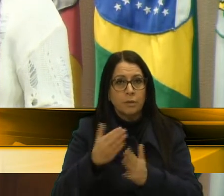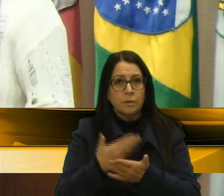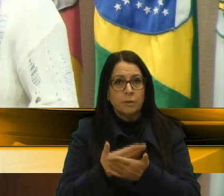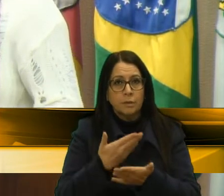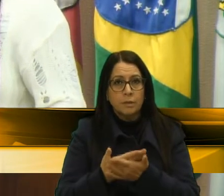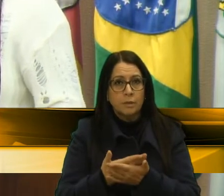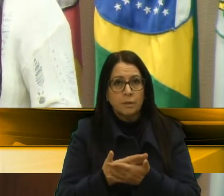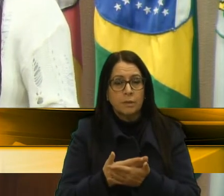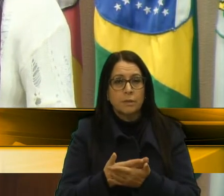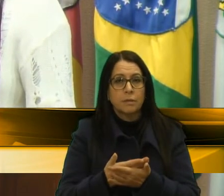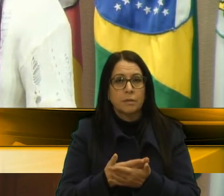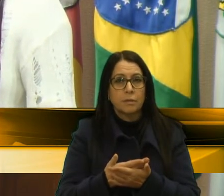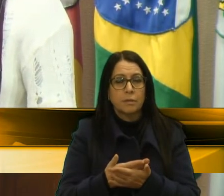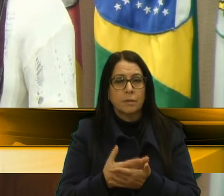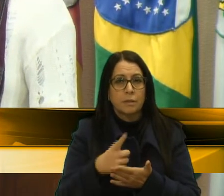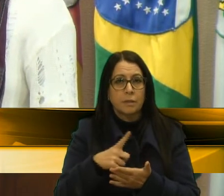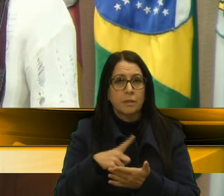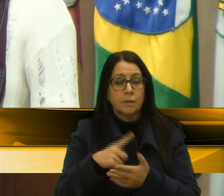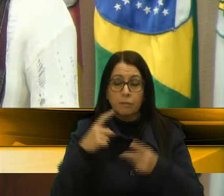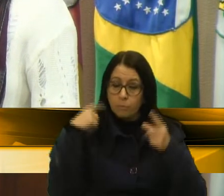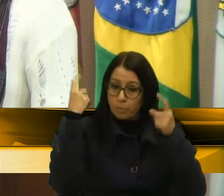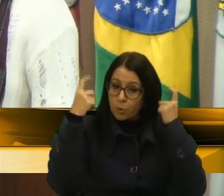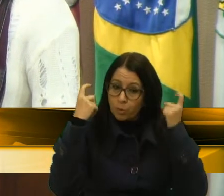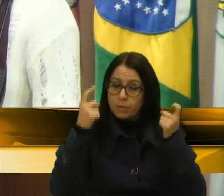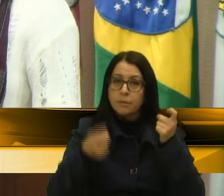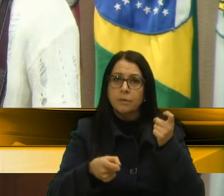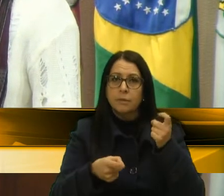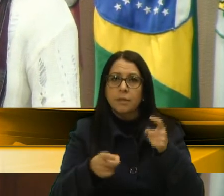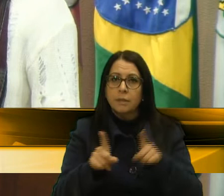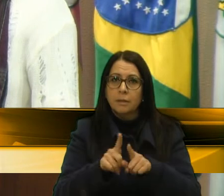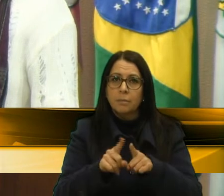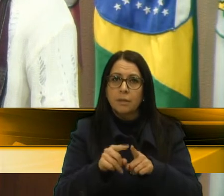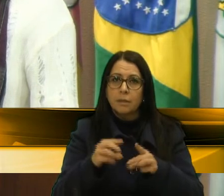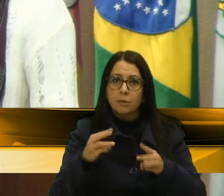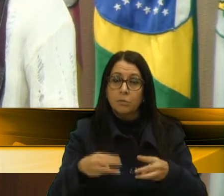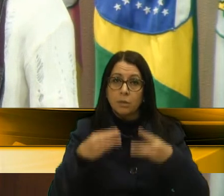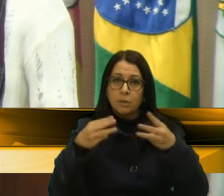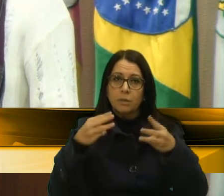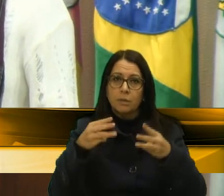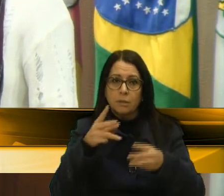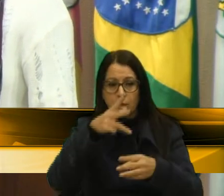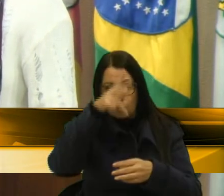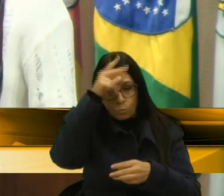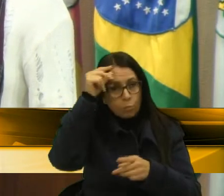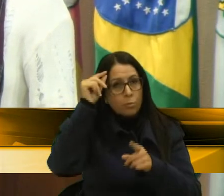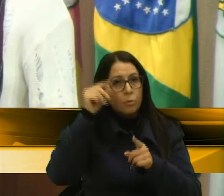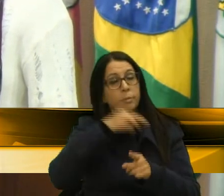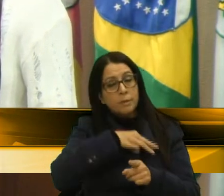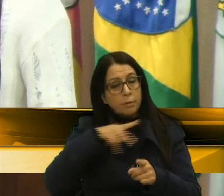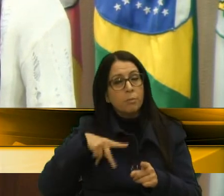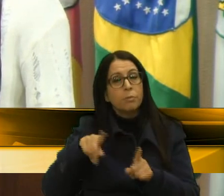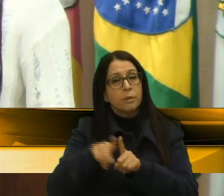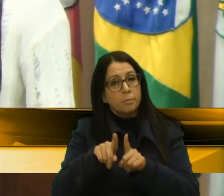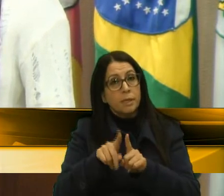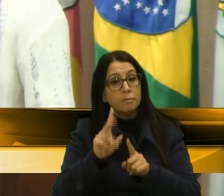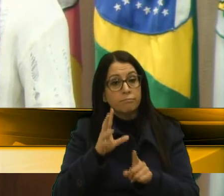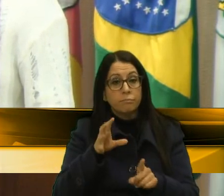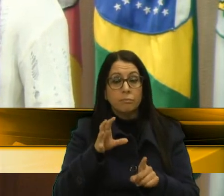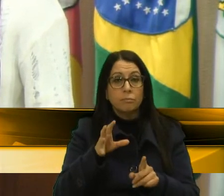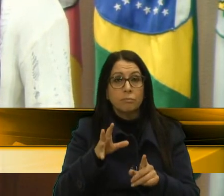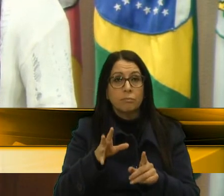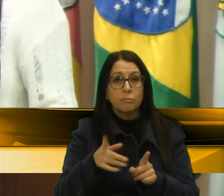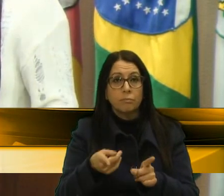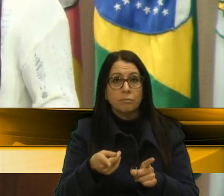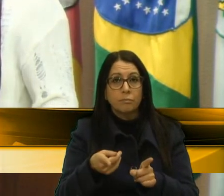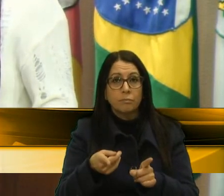não saíram, houve toda uma preocupação, e acabou que o Ministério Público também interveio,